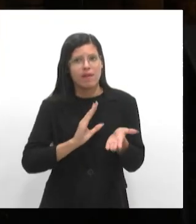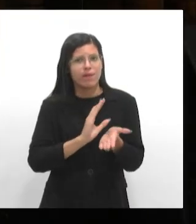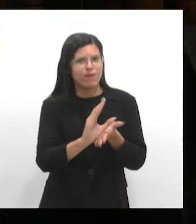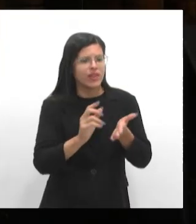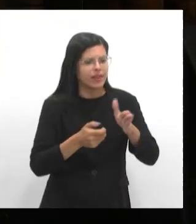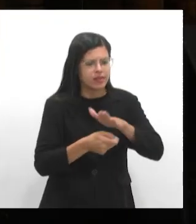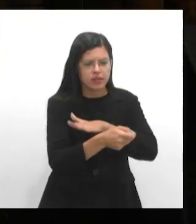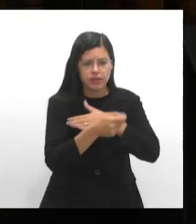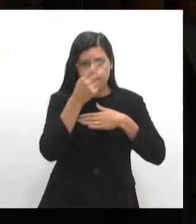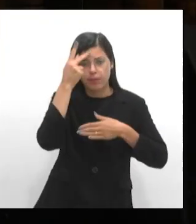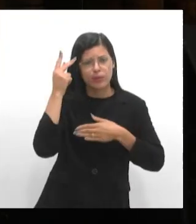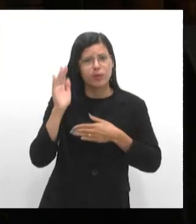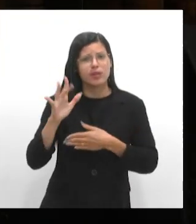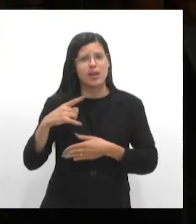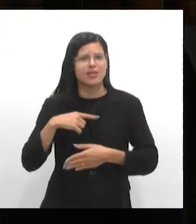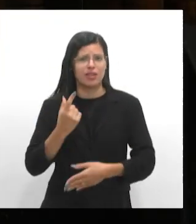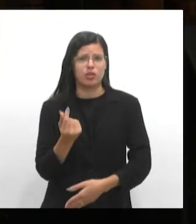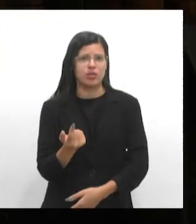muito,